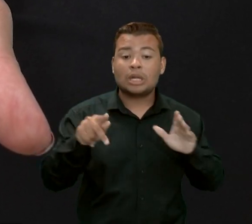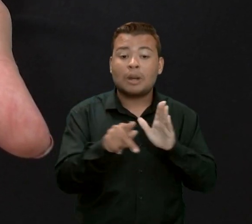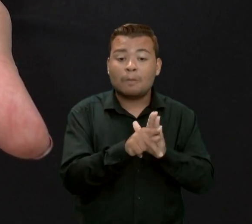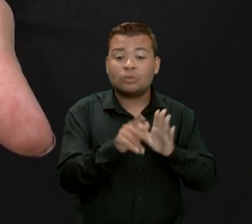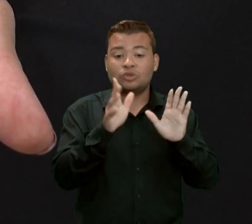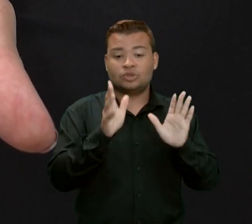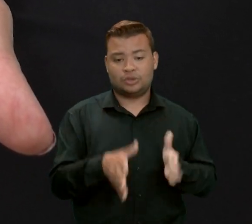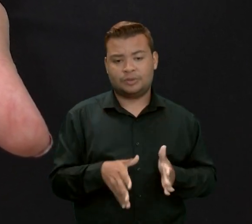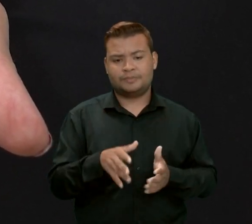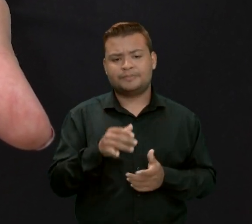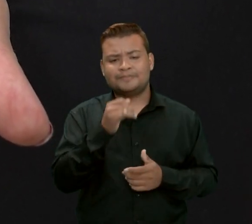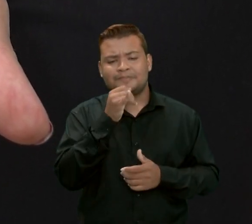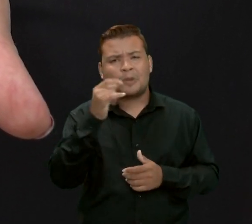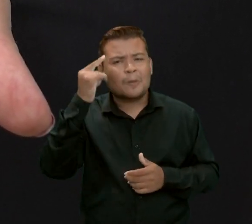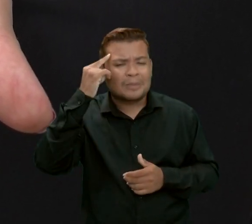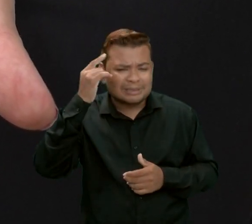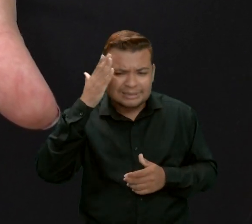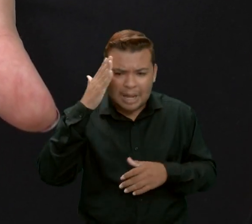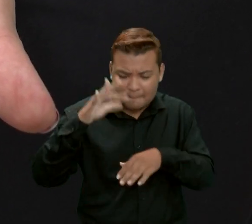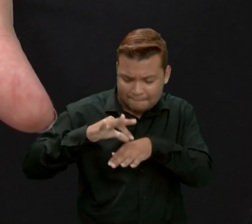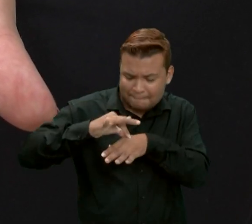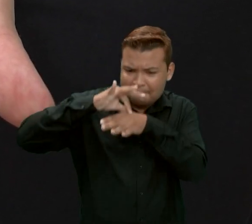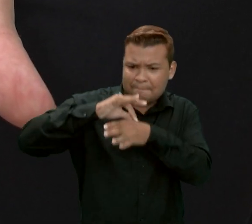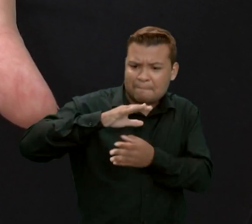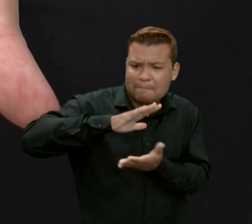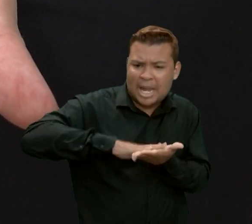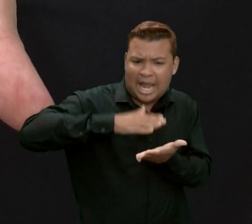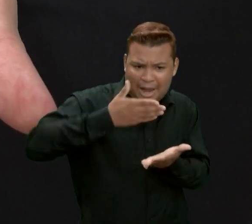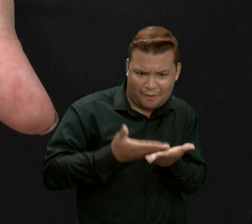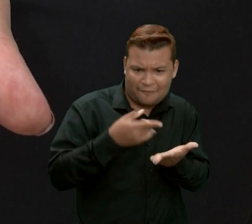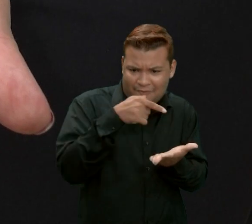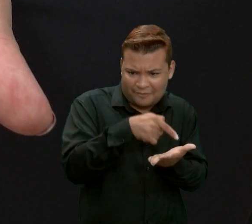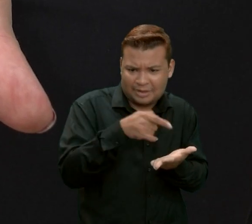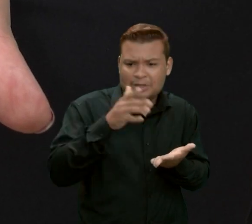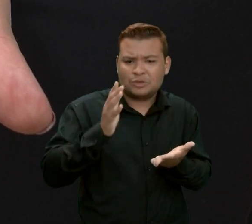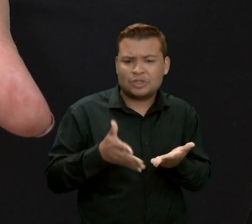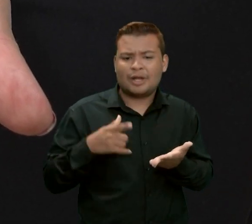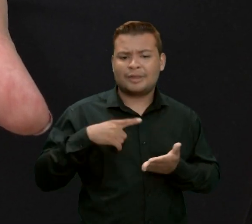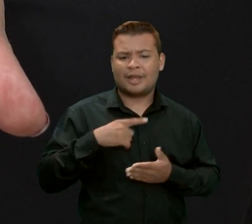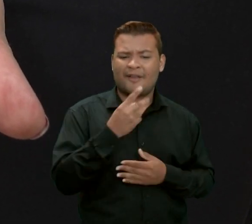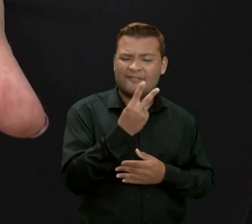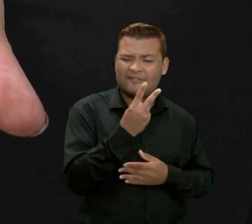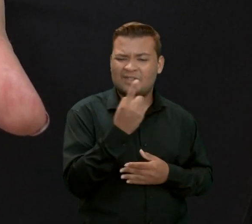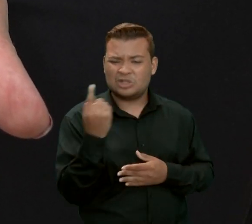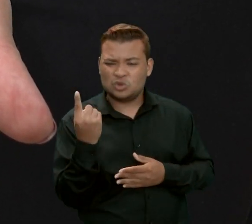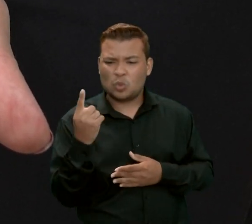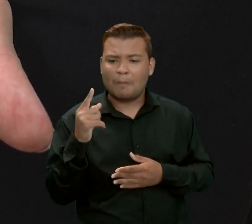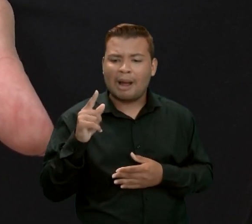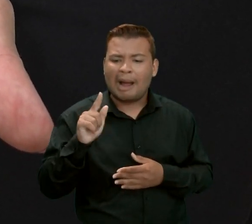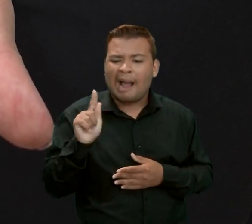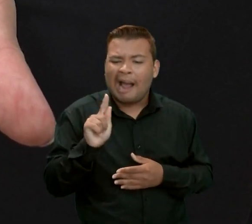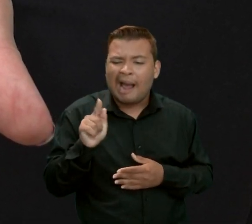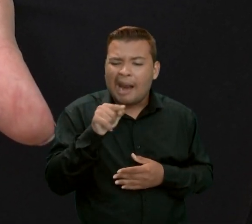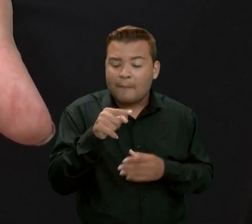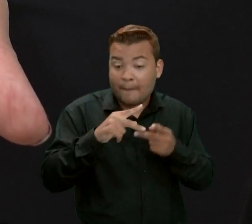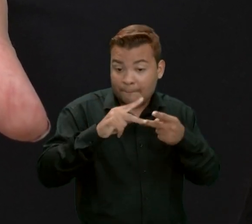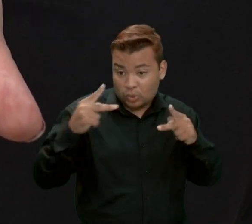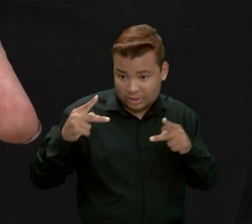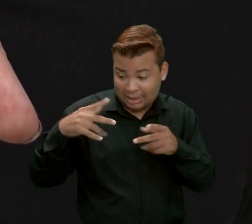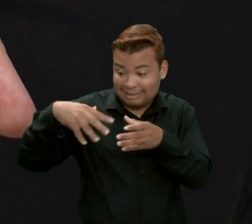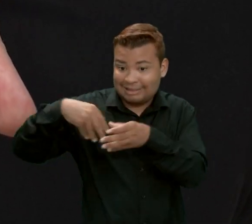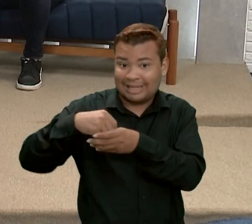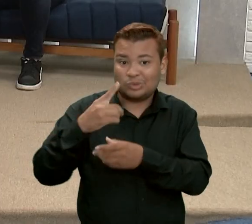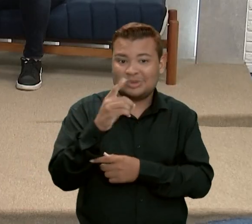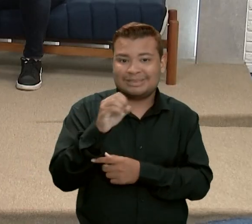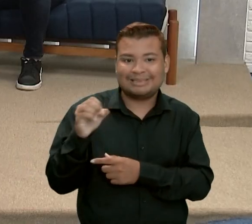pensar num bife, um bife hoje a gente tem aí em média 21 gramas de proteína num bife de 100 gramas. Se a gente pensar que 100